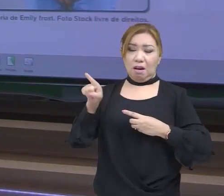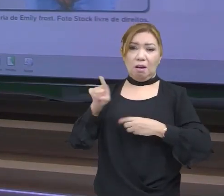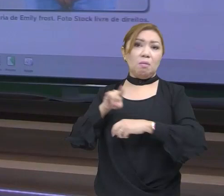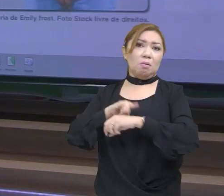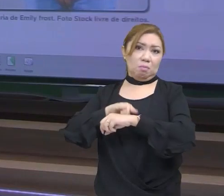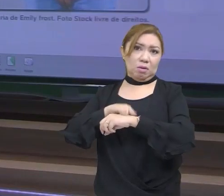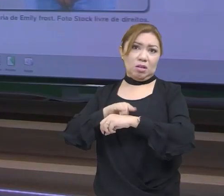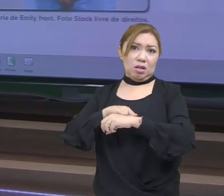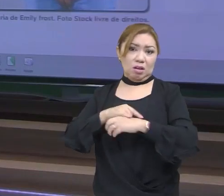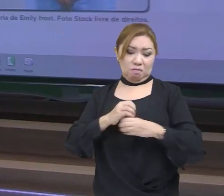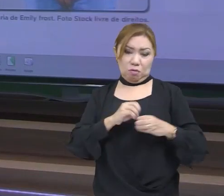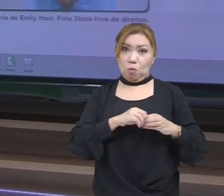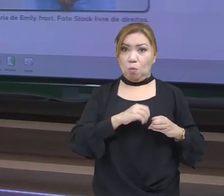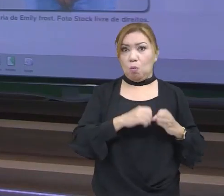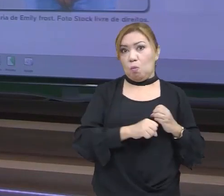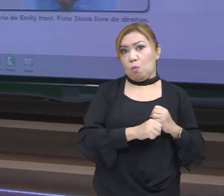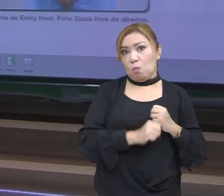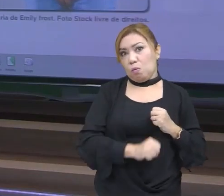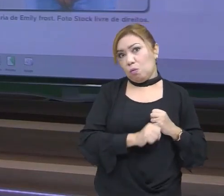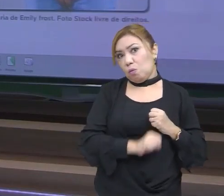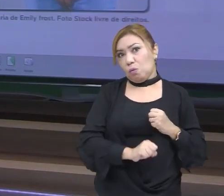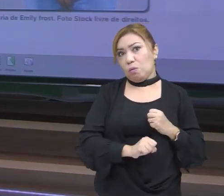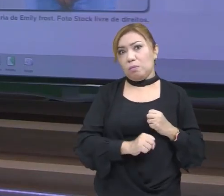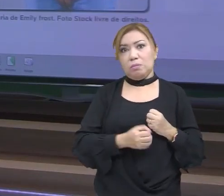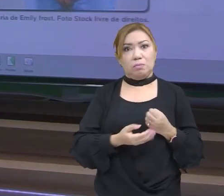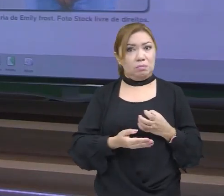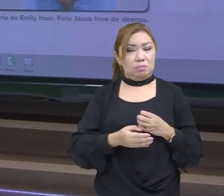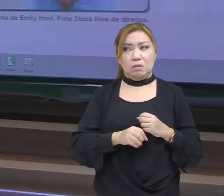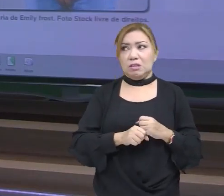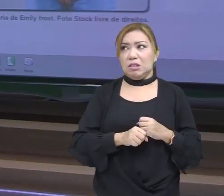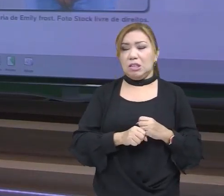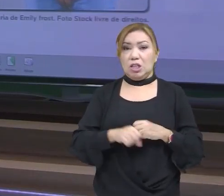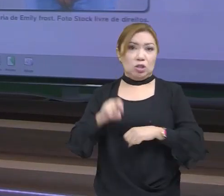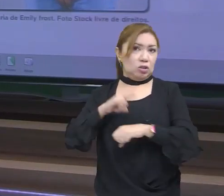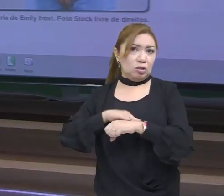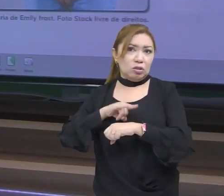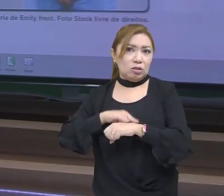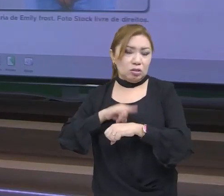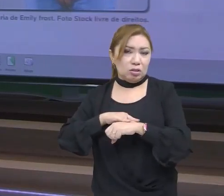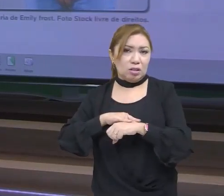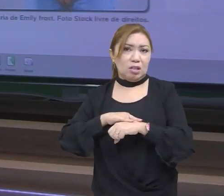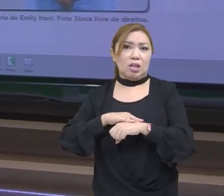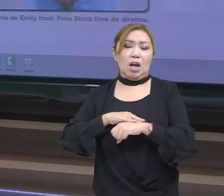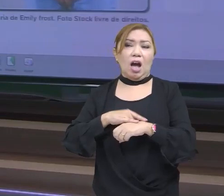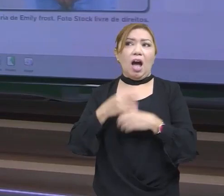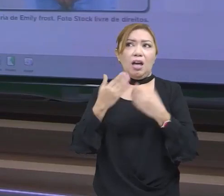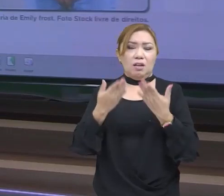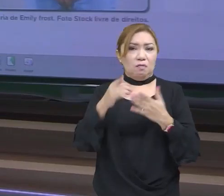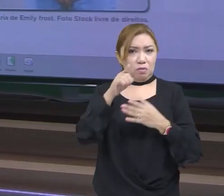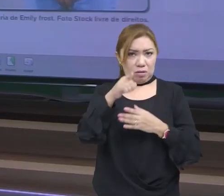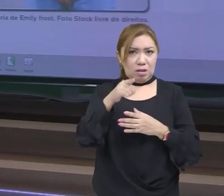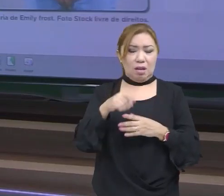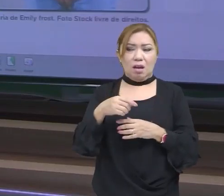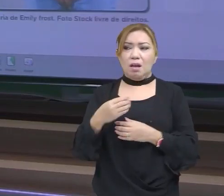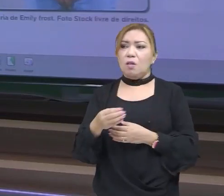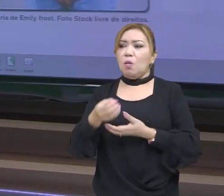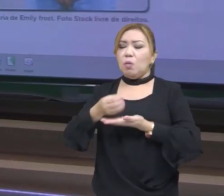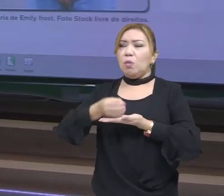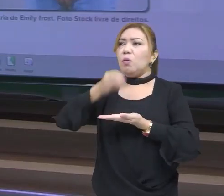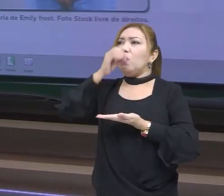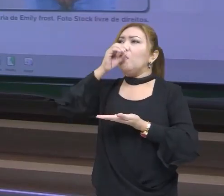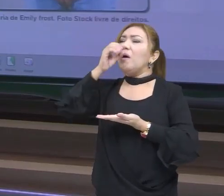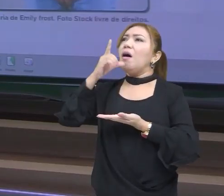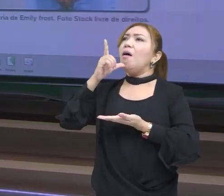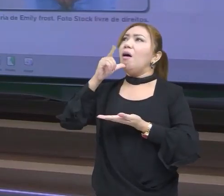sinta vontade de ir ao banheiro por conta disso, né? Ele está funcionando muito bem. Então, quando você bebe muita água, o rim,